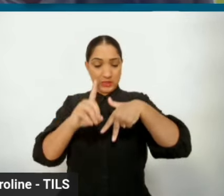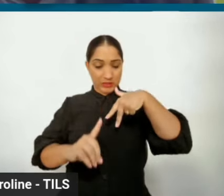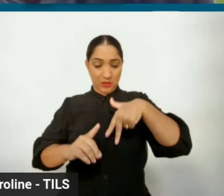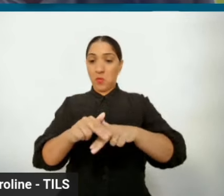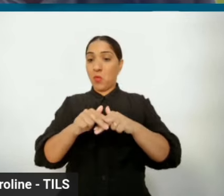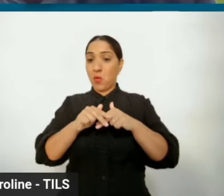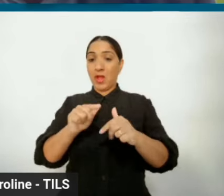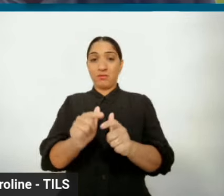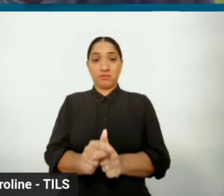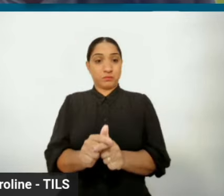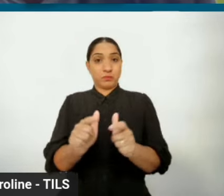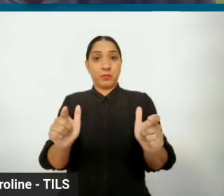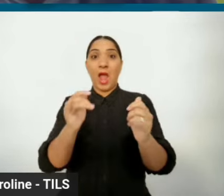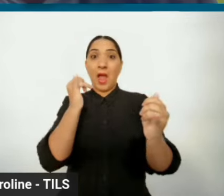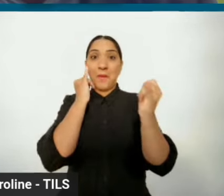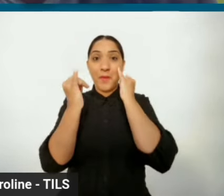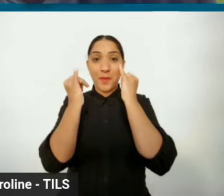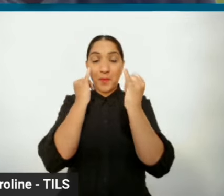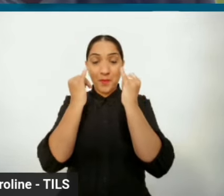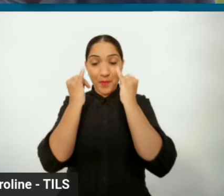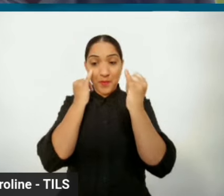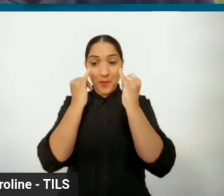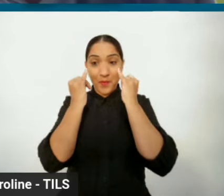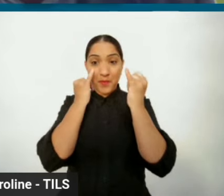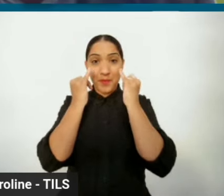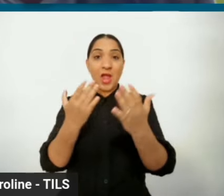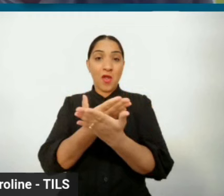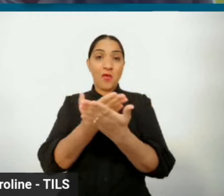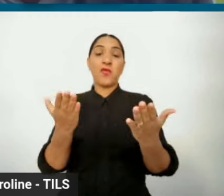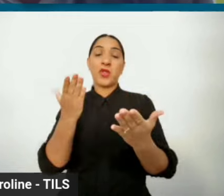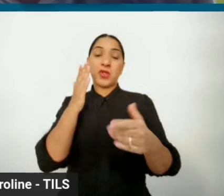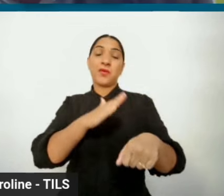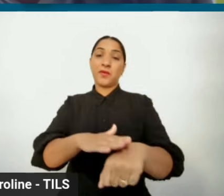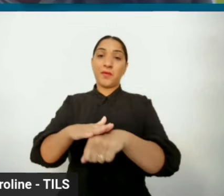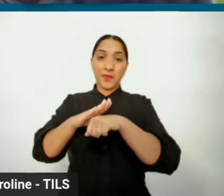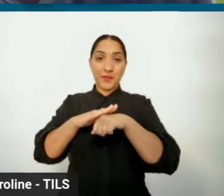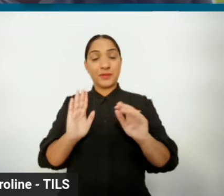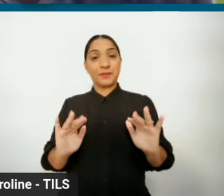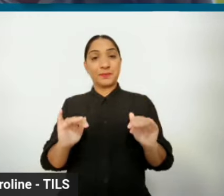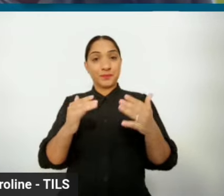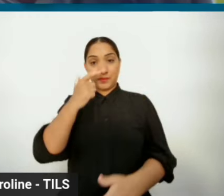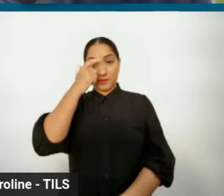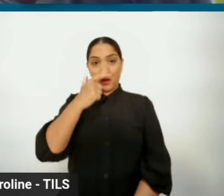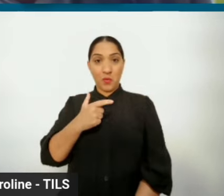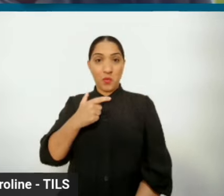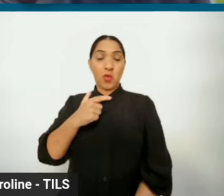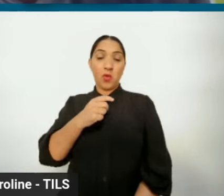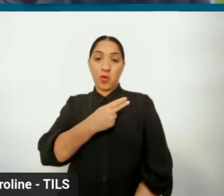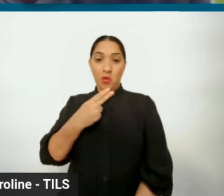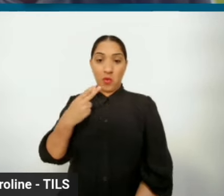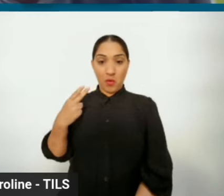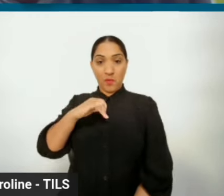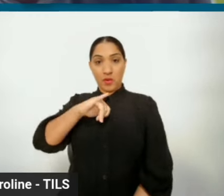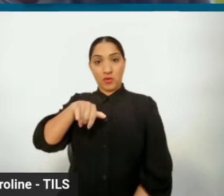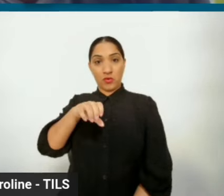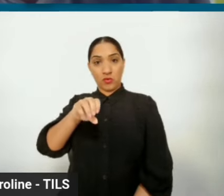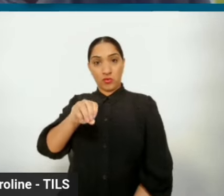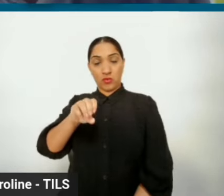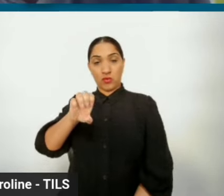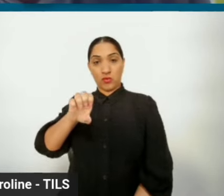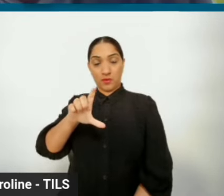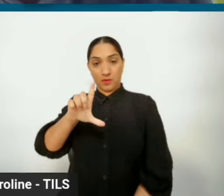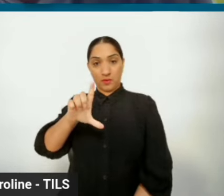de informação que vocês propiciam. Dito isso, eu sou Joelson Dias, pele clara, cabelos